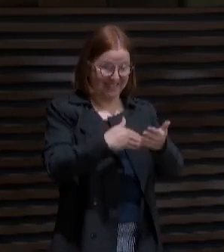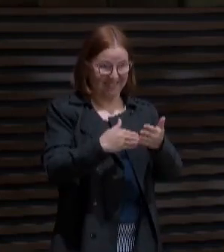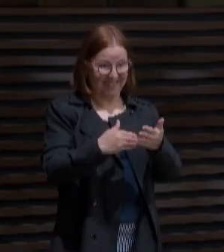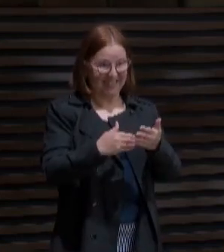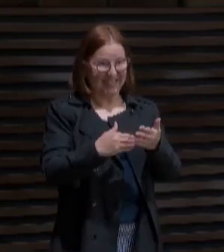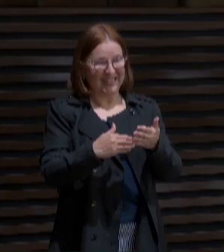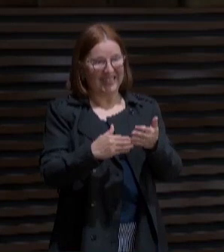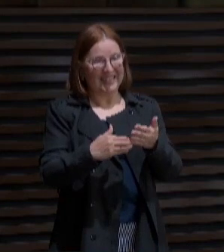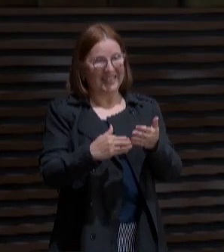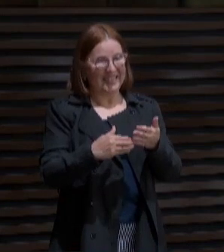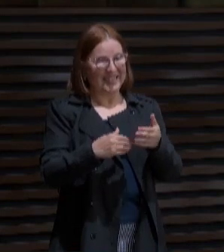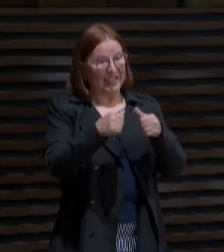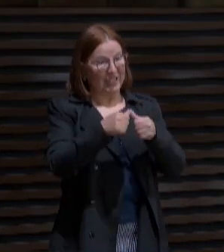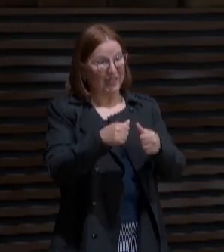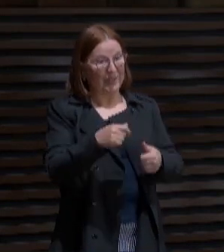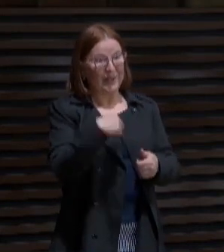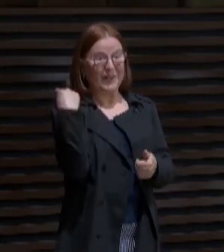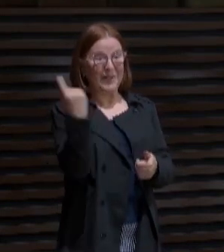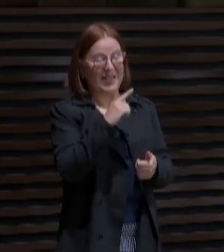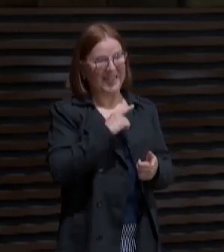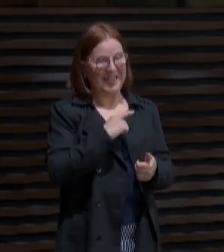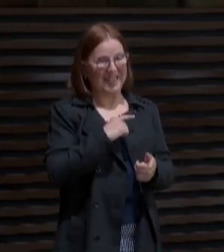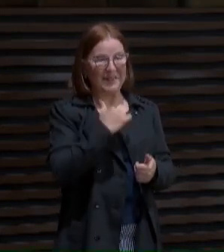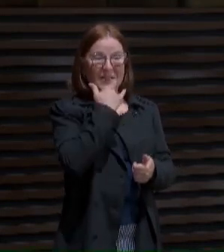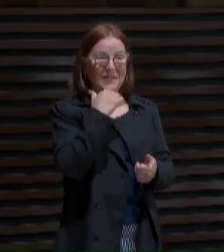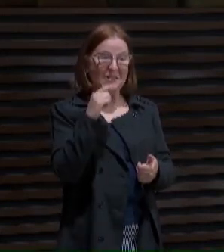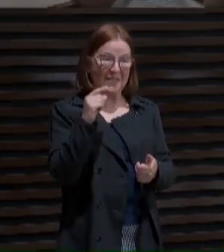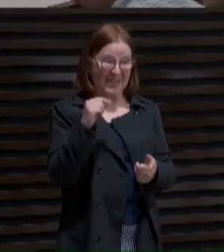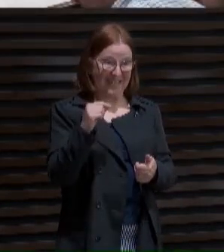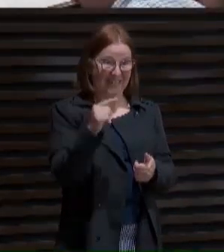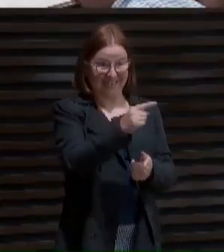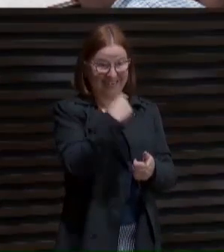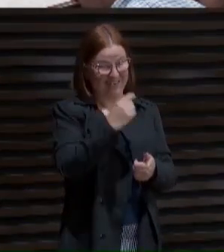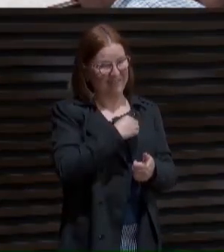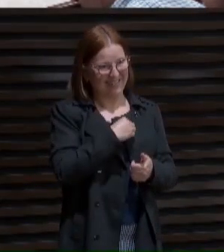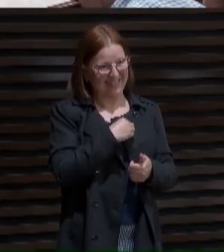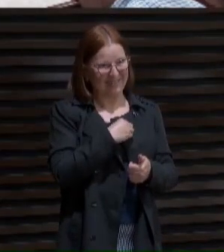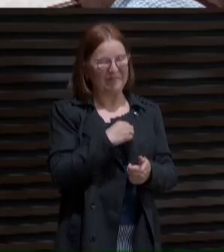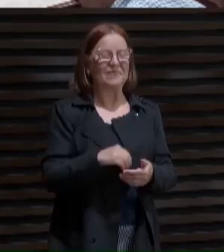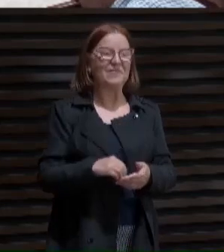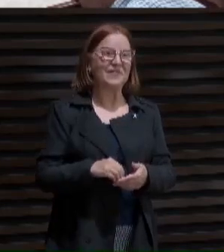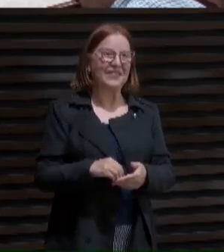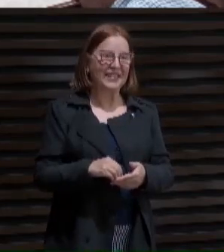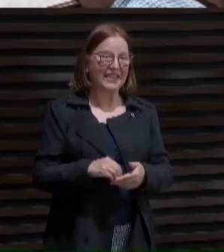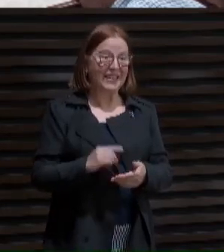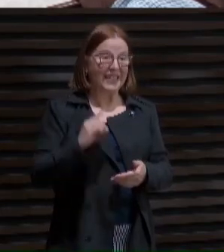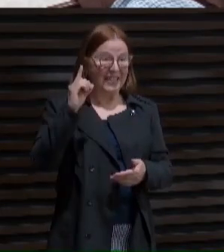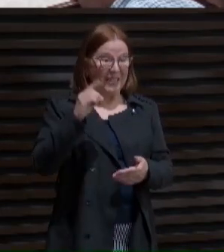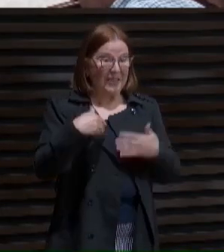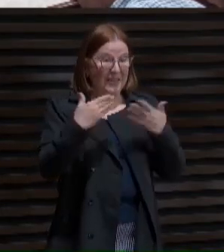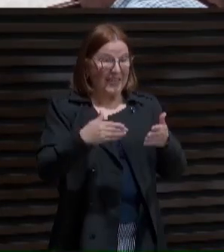obtemos a redenção, o perdão dos nossos pecados. E foi assim que Deus então tornou a cura